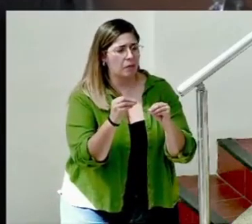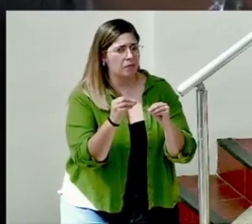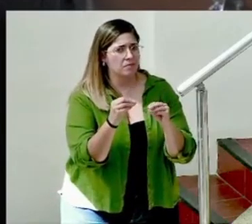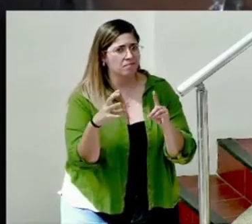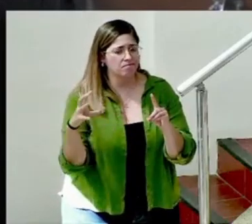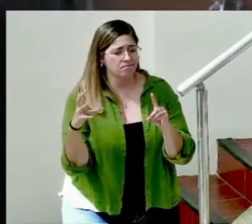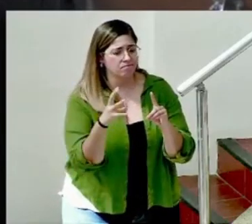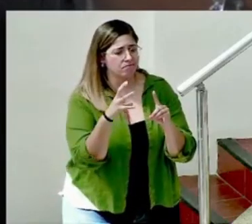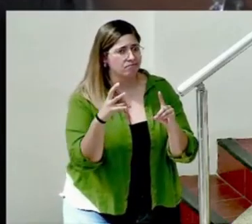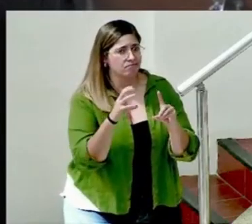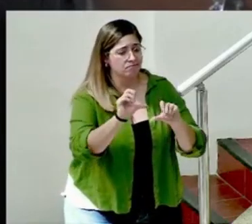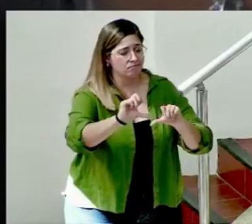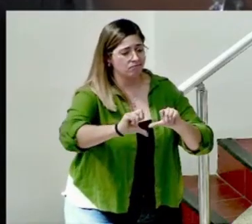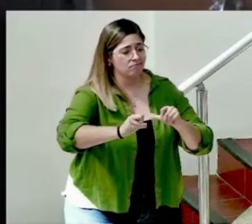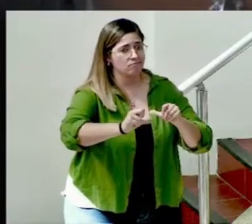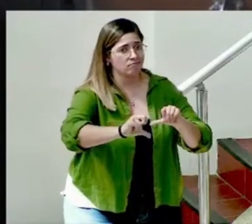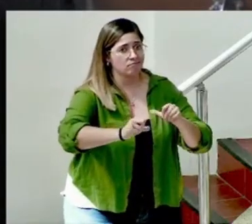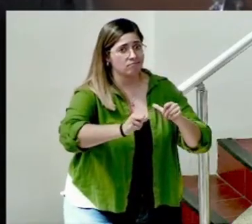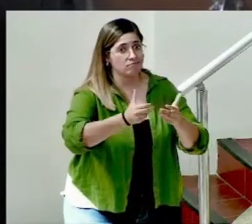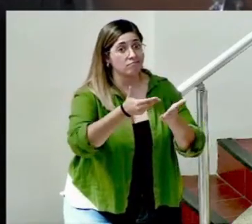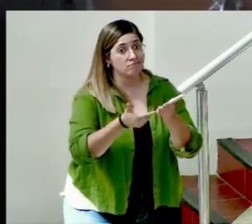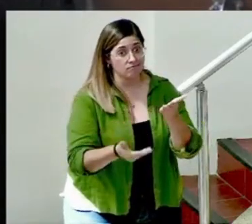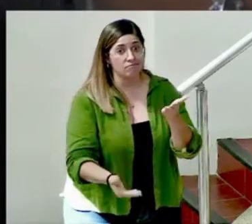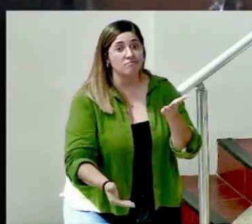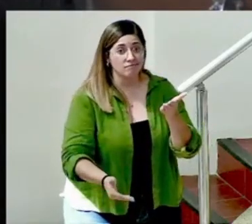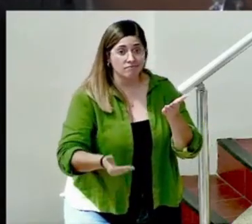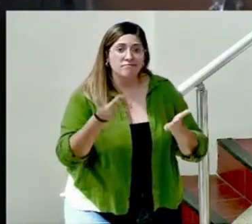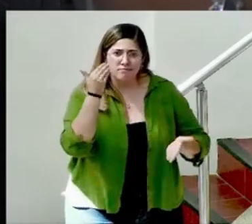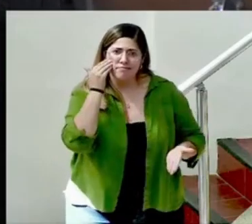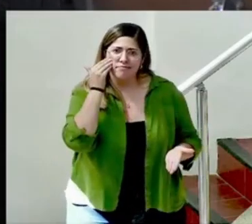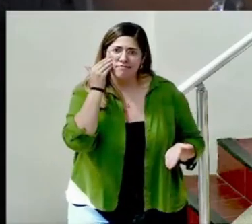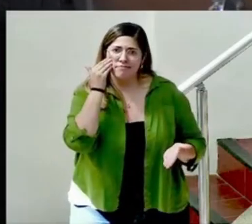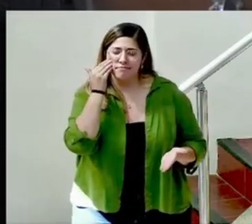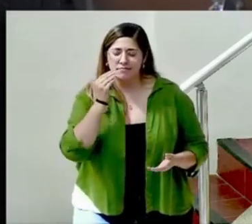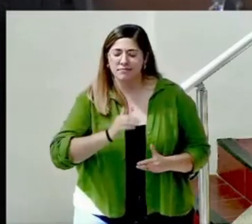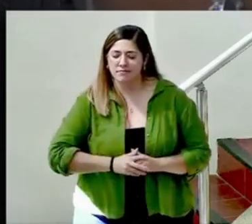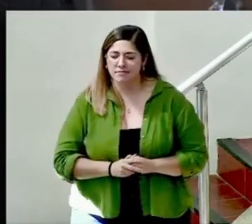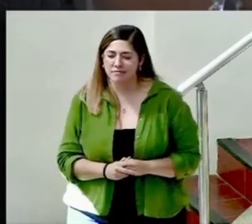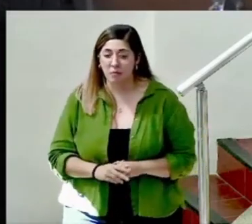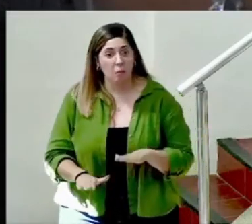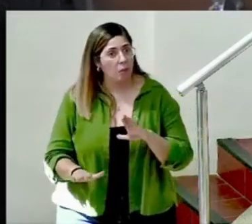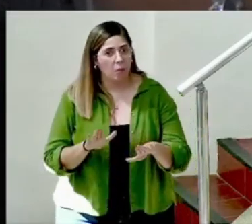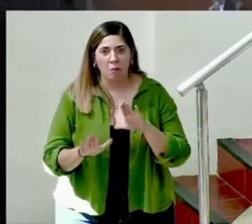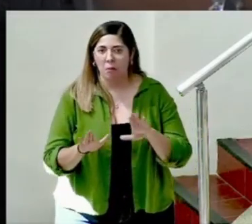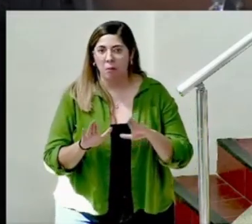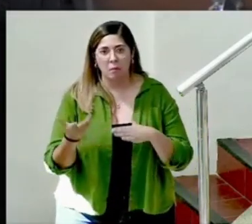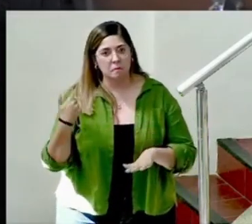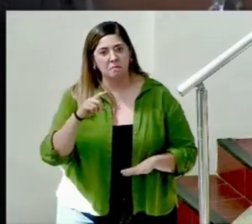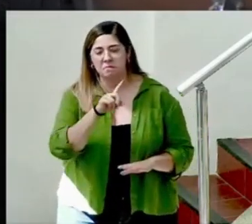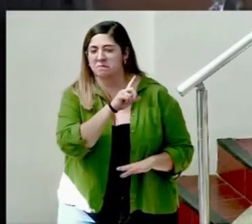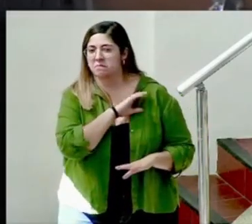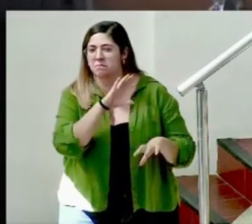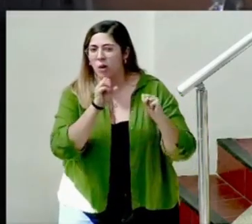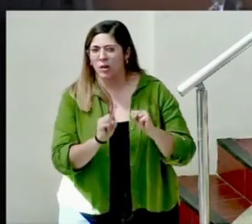seduzidos e corrompidos. Qualquer um de nós pode se distrair,